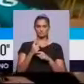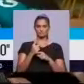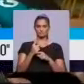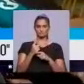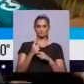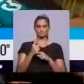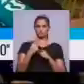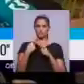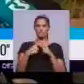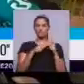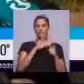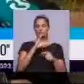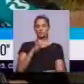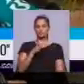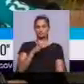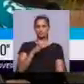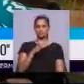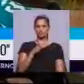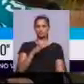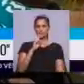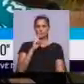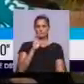vários países